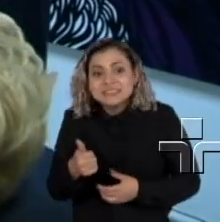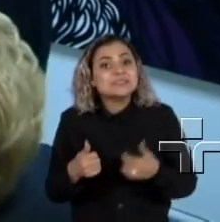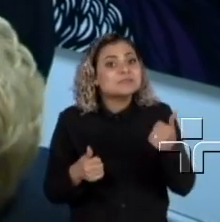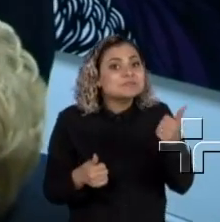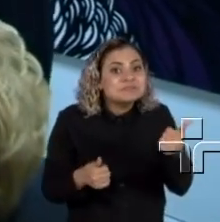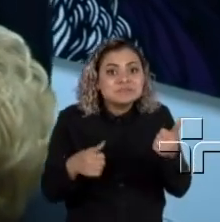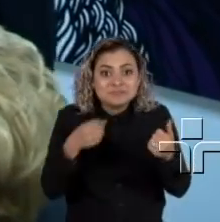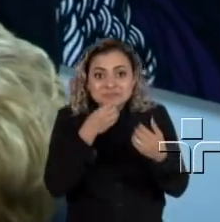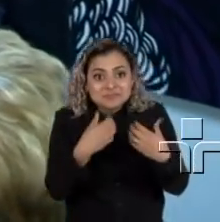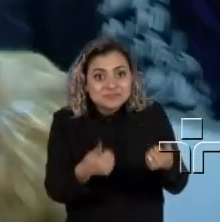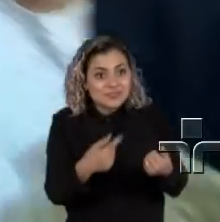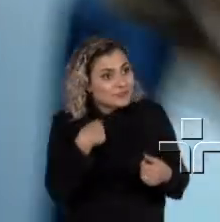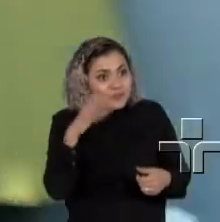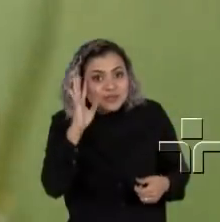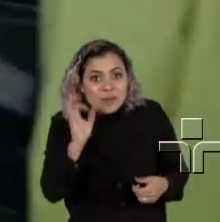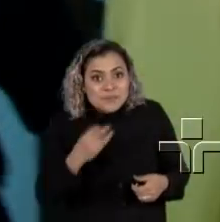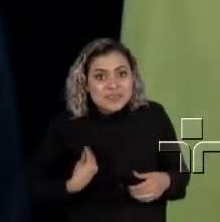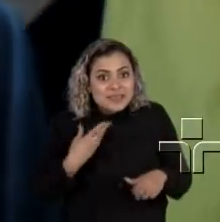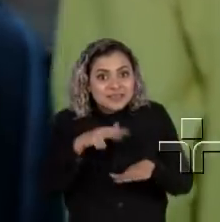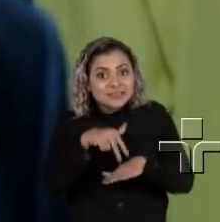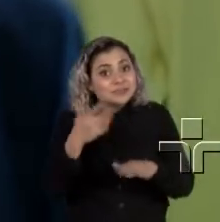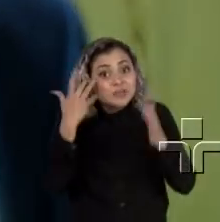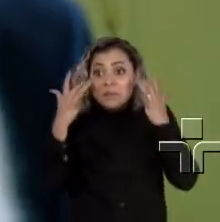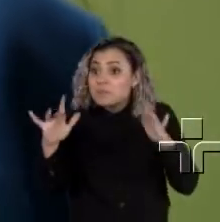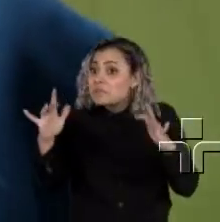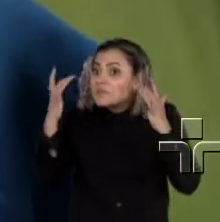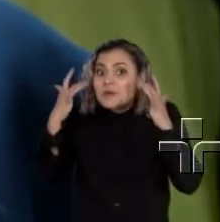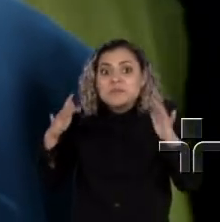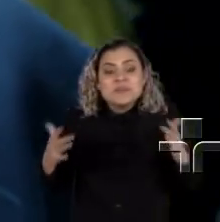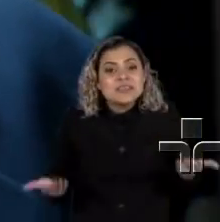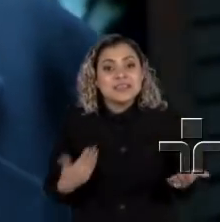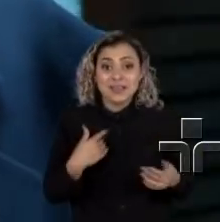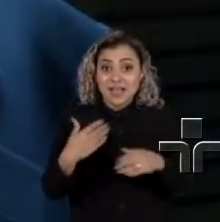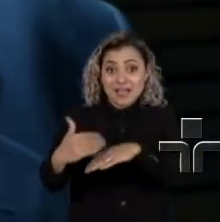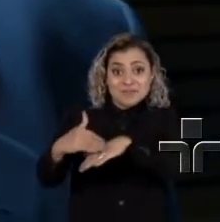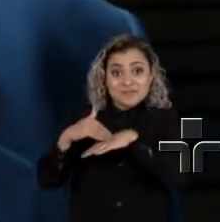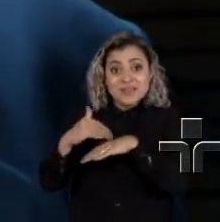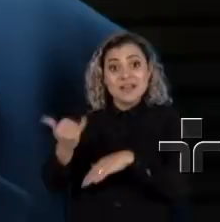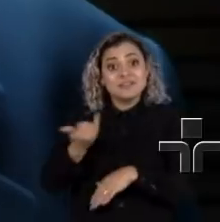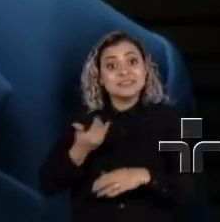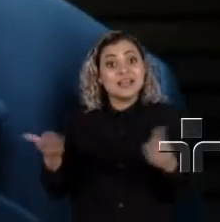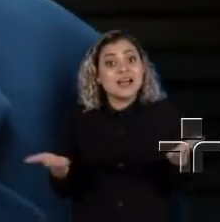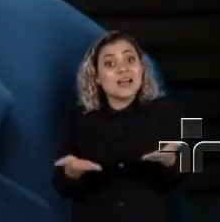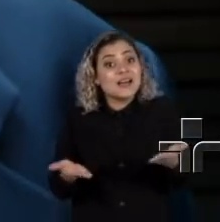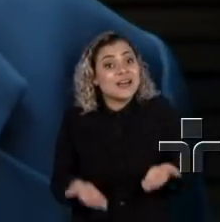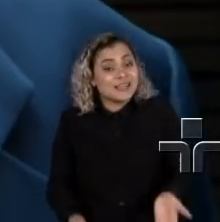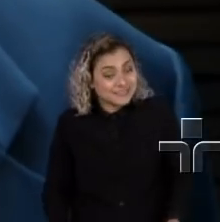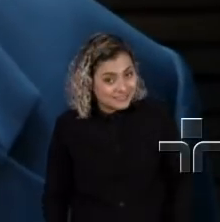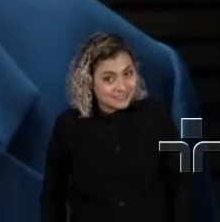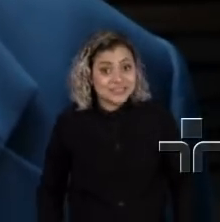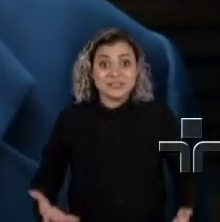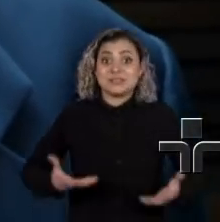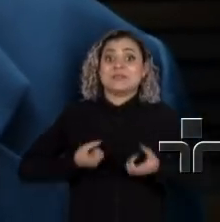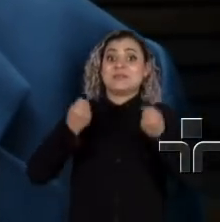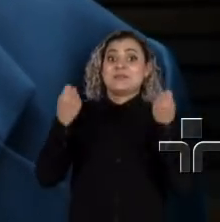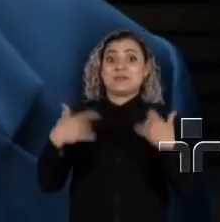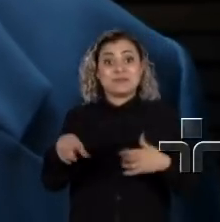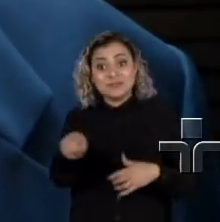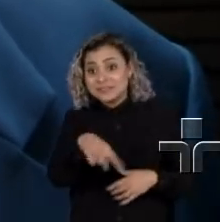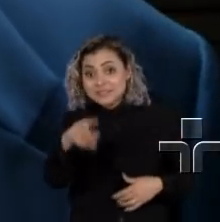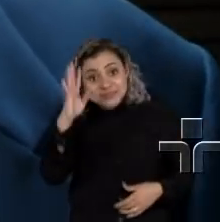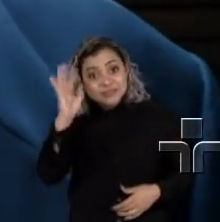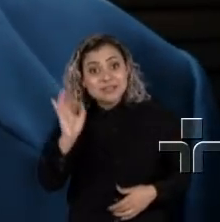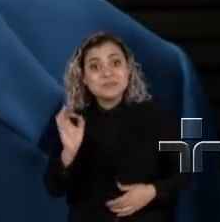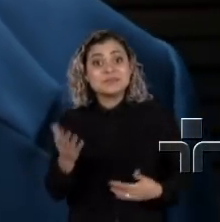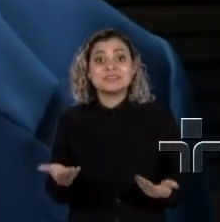bem? Tudo. Você não sabia que a gente estava aqui, né? Não. Quer falar pra gente agora? Eu te vejo tua cara. Surpresa. Vocês não sabiam. Isso